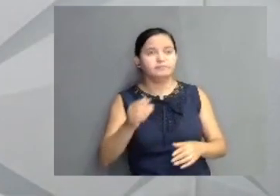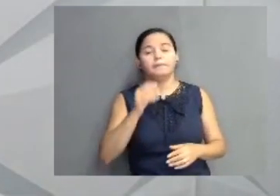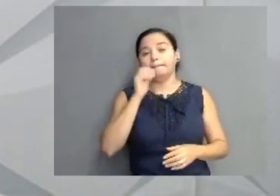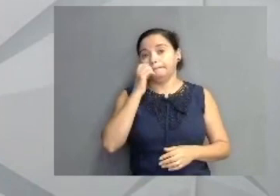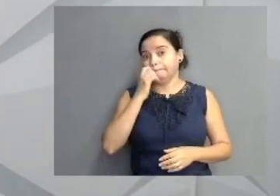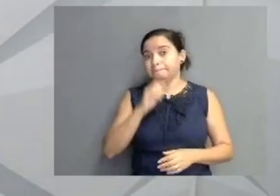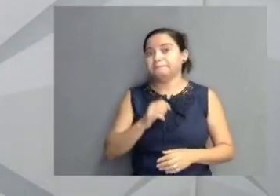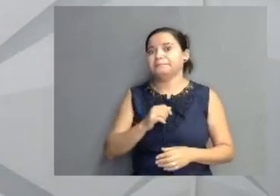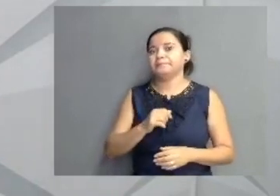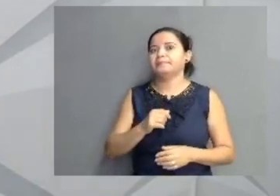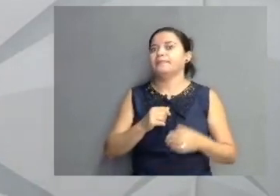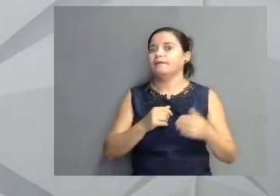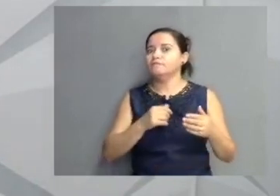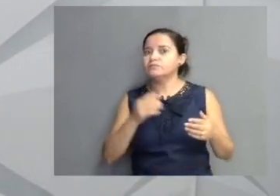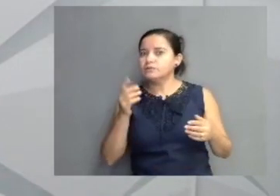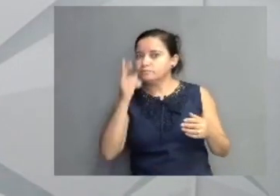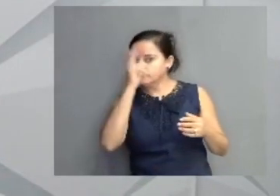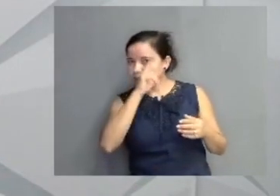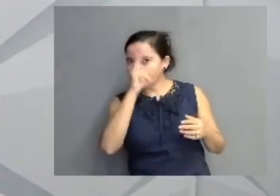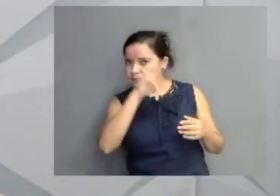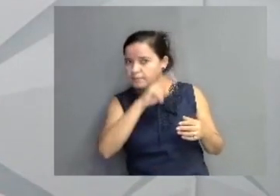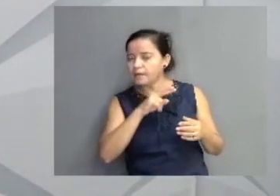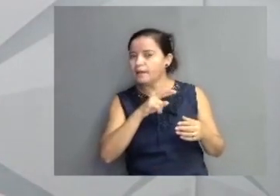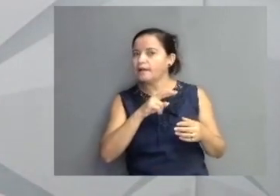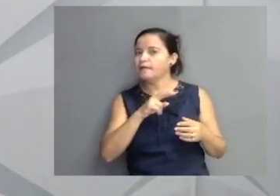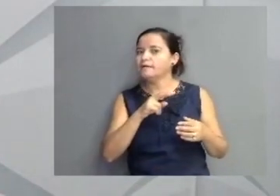é um processo da nossa